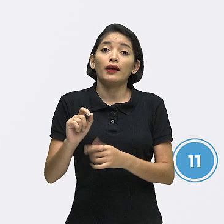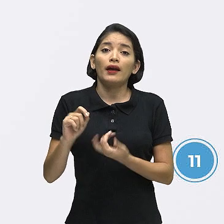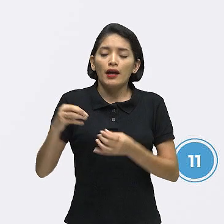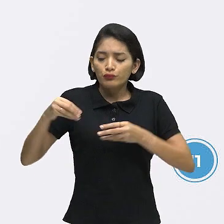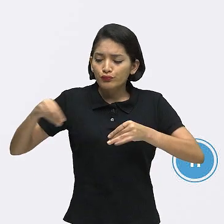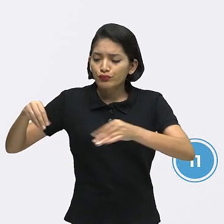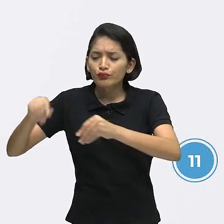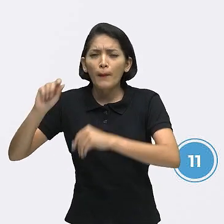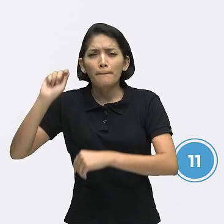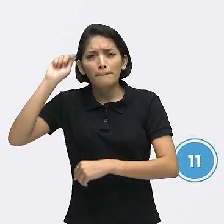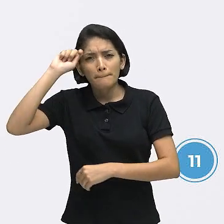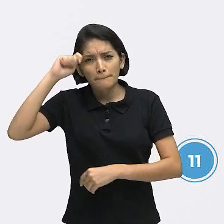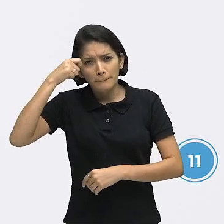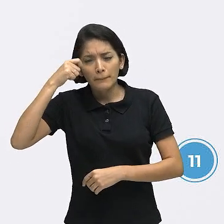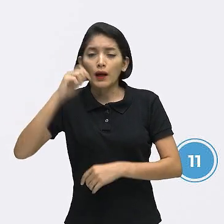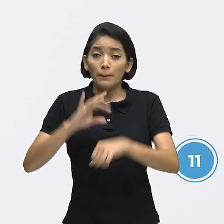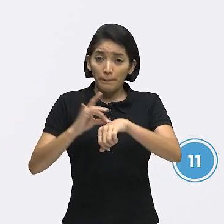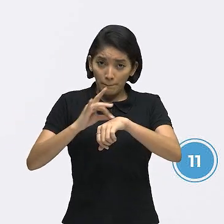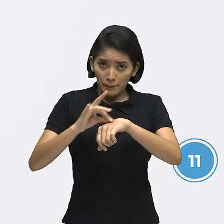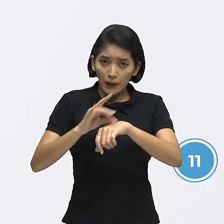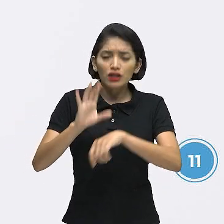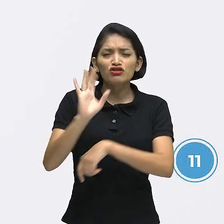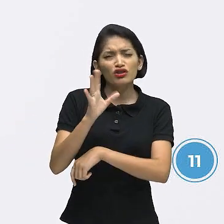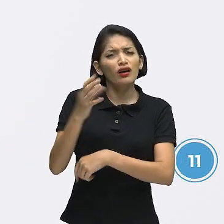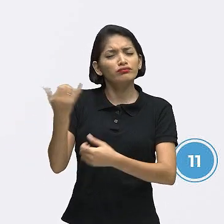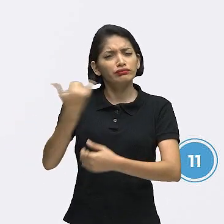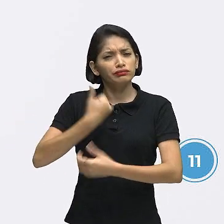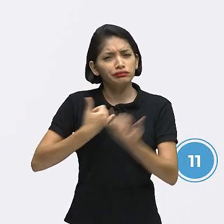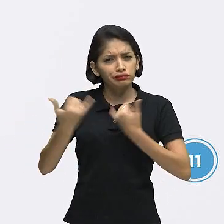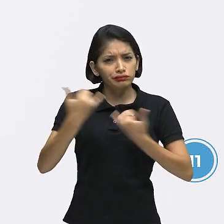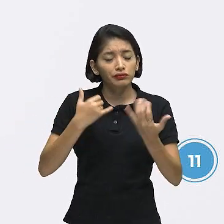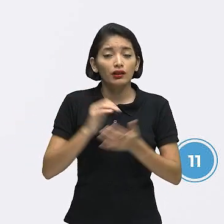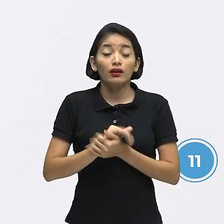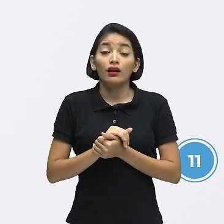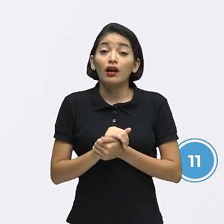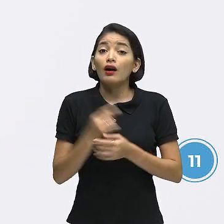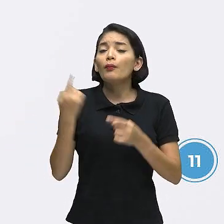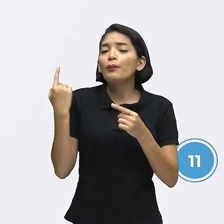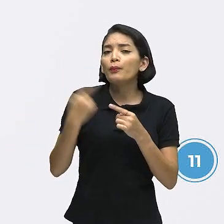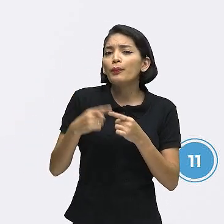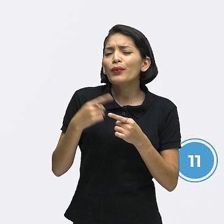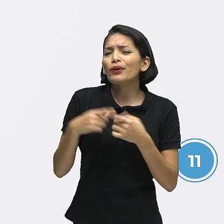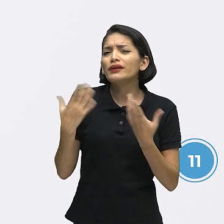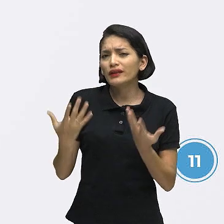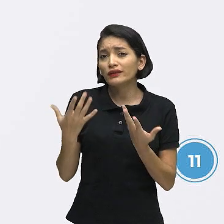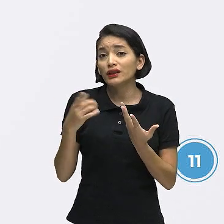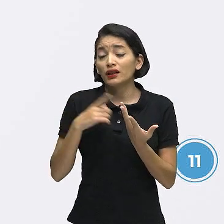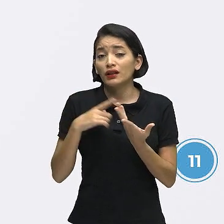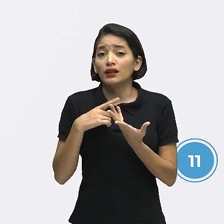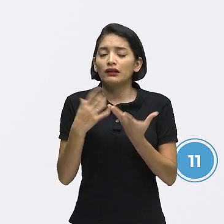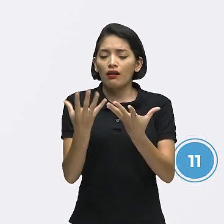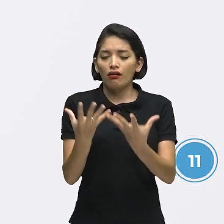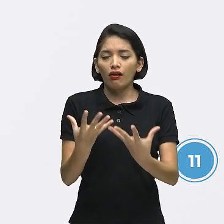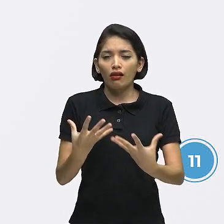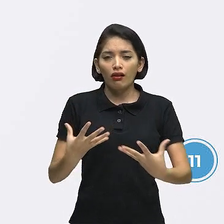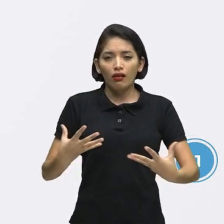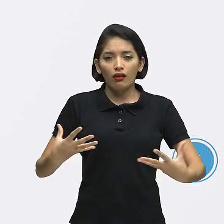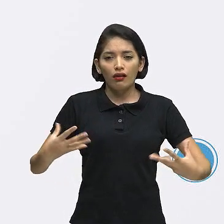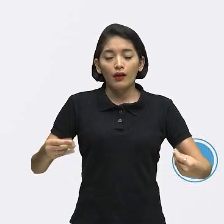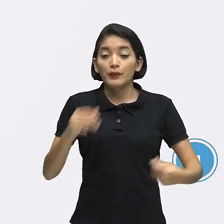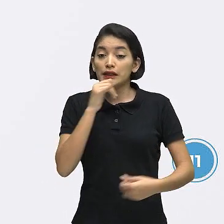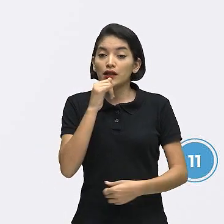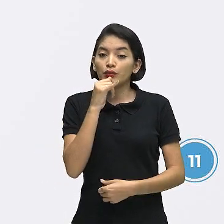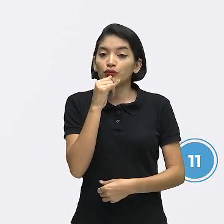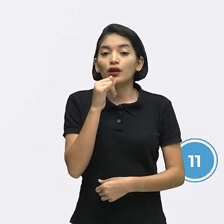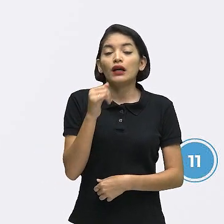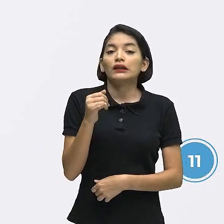né? Que vocês com certeza já ouviram falar. Ela é assim porque ela sofre realmente com essa decomposição de